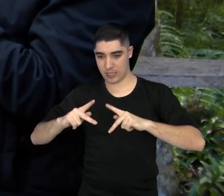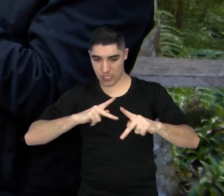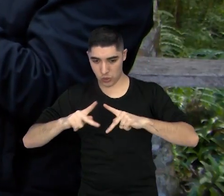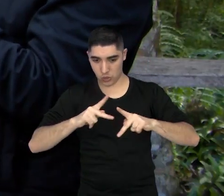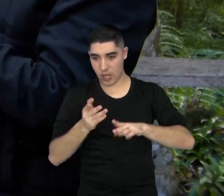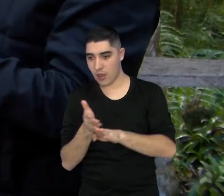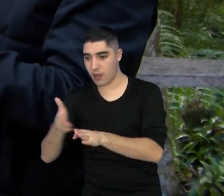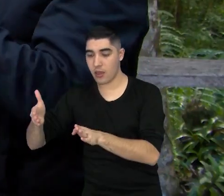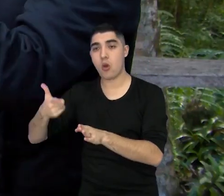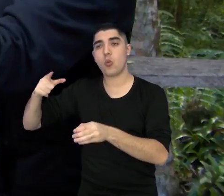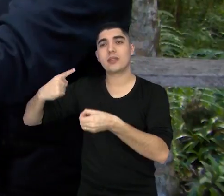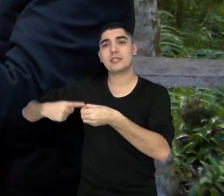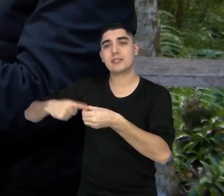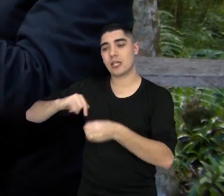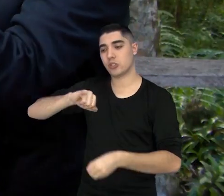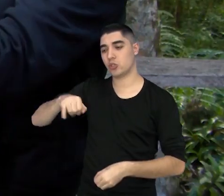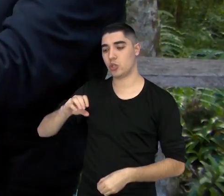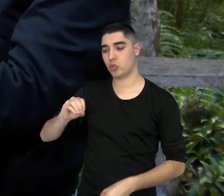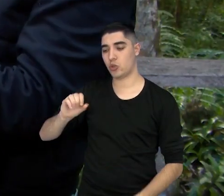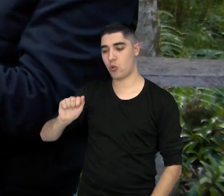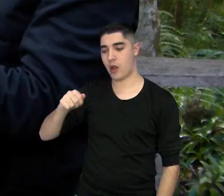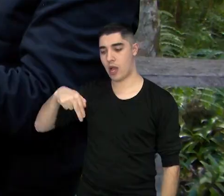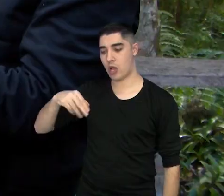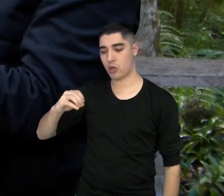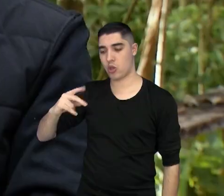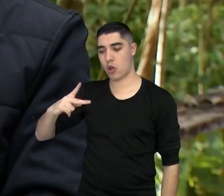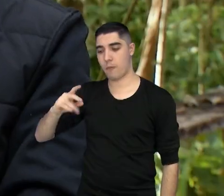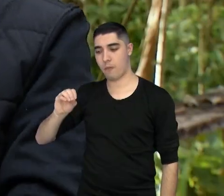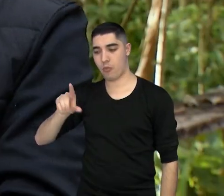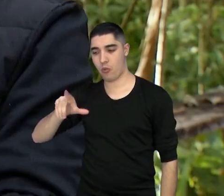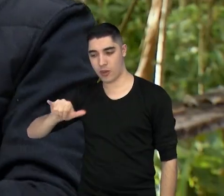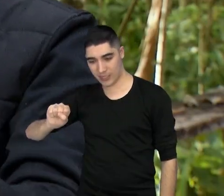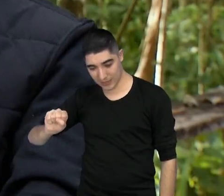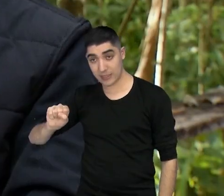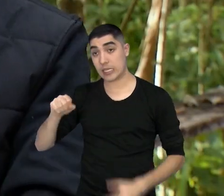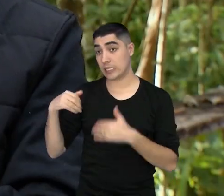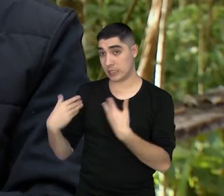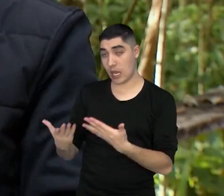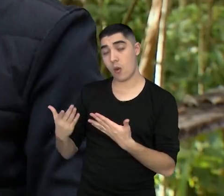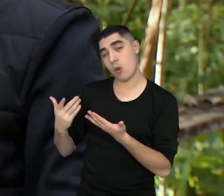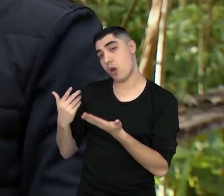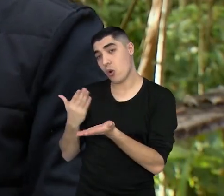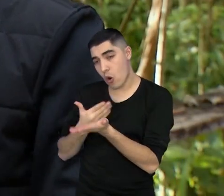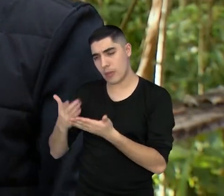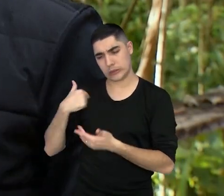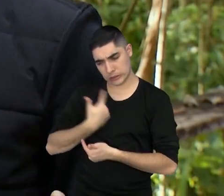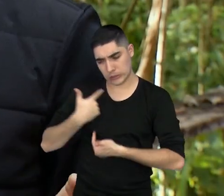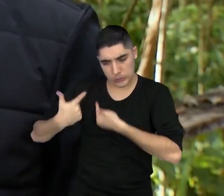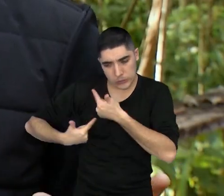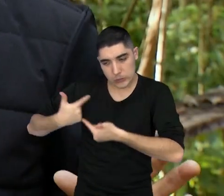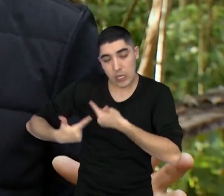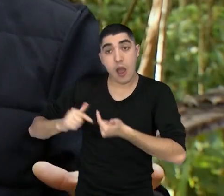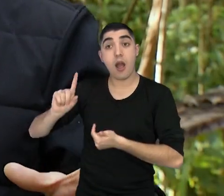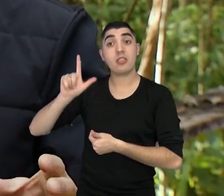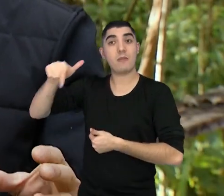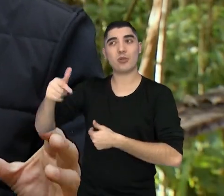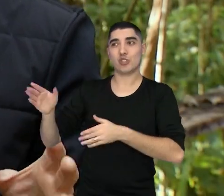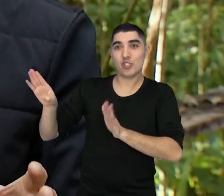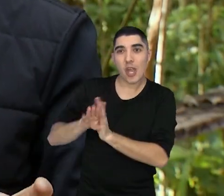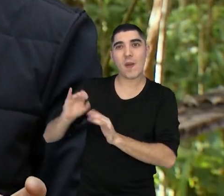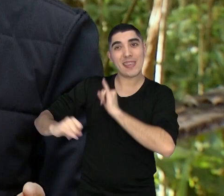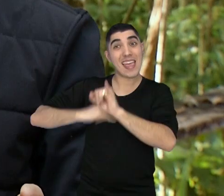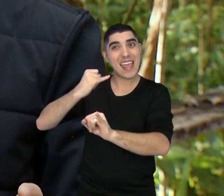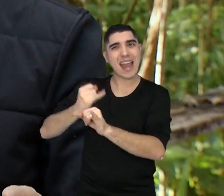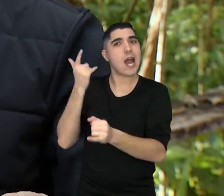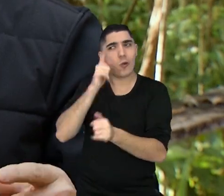município. E aí nós começamos a fazer esse trabalho. E depois entrou a internet. Então, o que está acontecendo? Hoje eu estou levando essa orientação